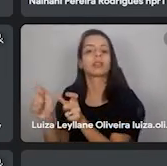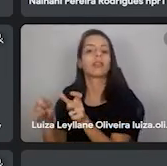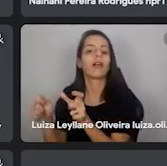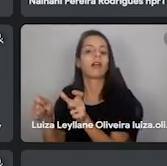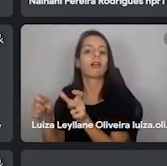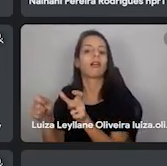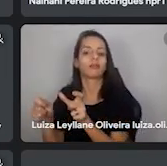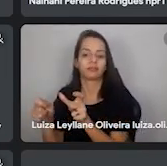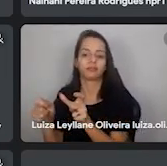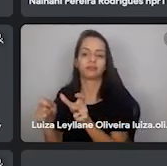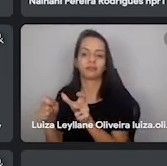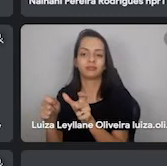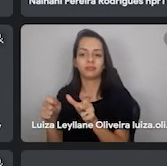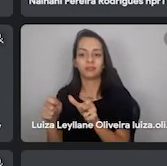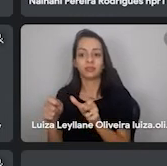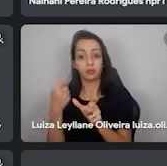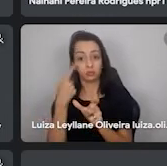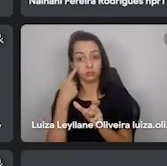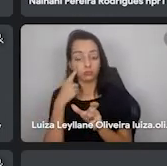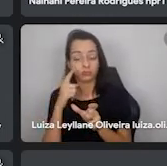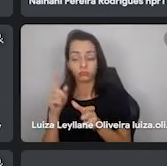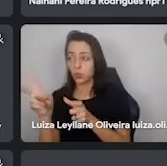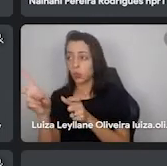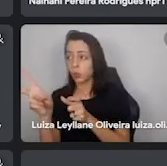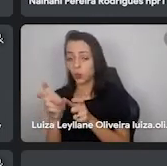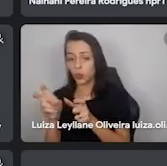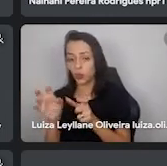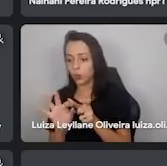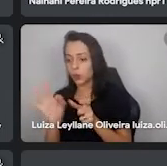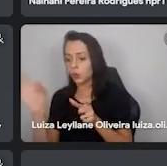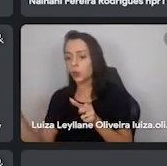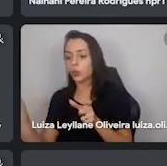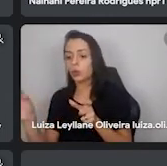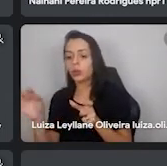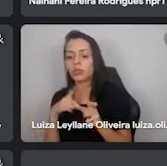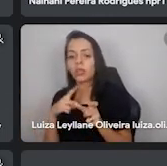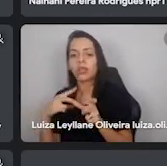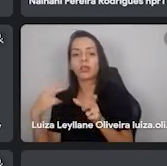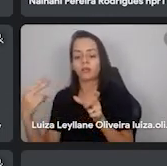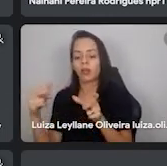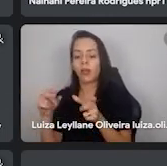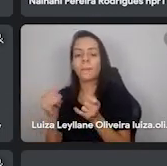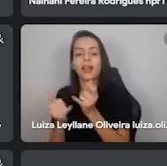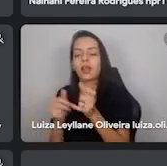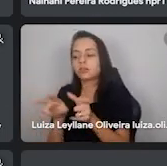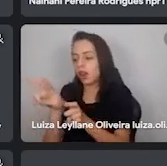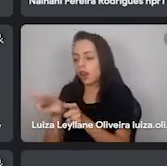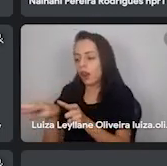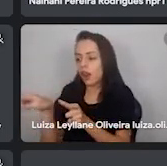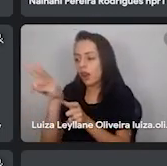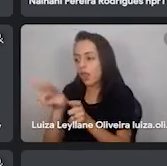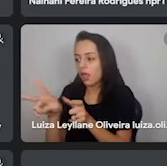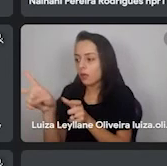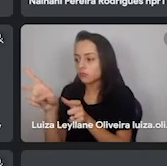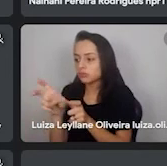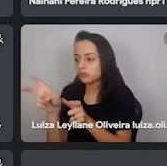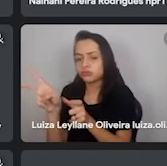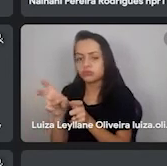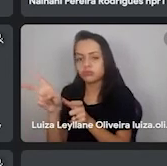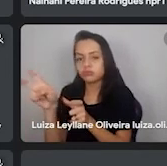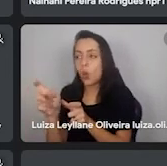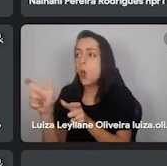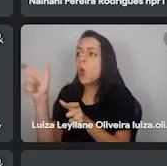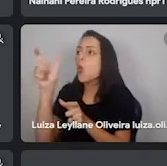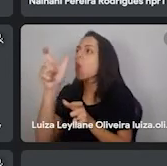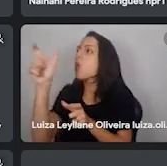verificar a uma determinada, com o termo visão, você consegue pegar o ponto